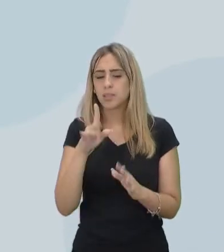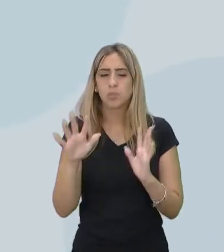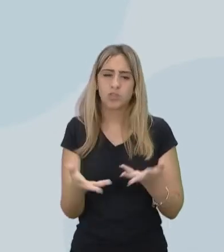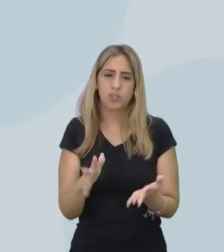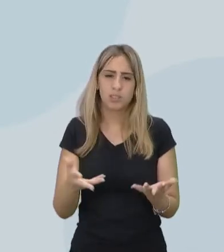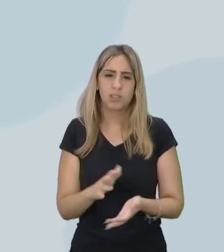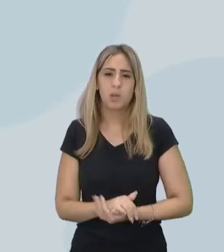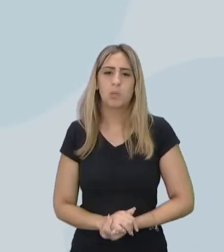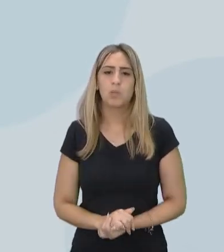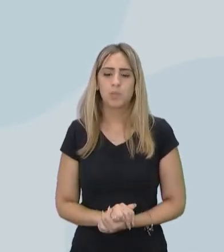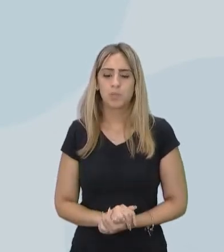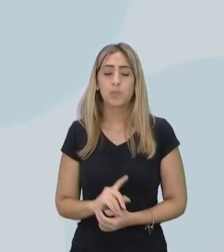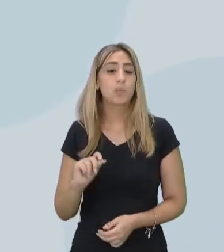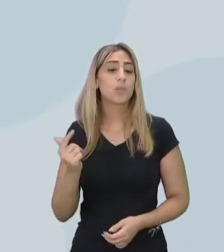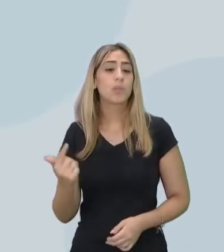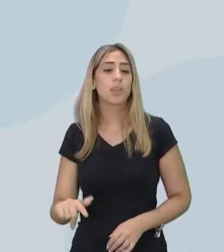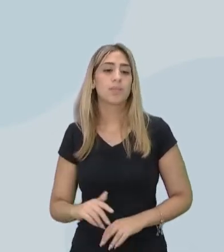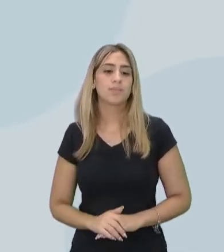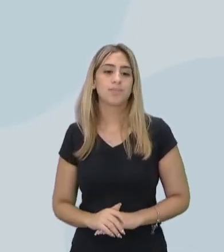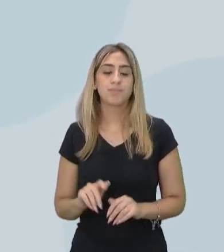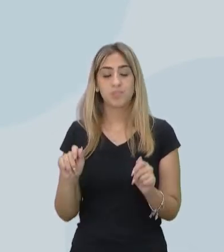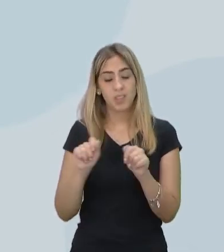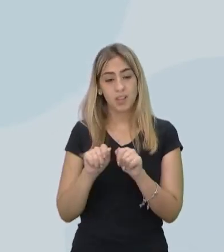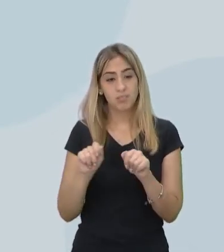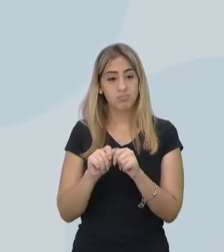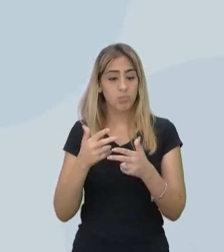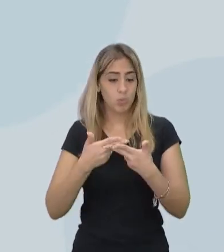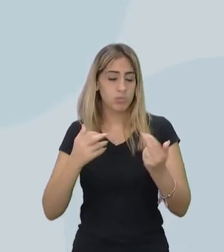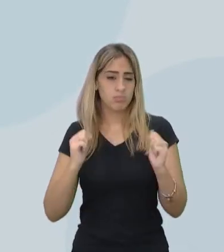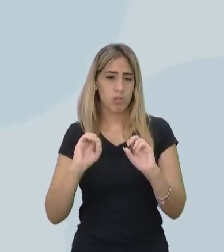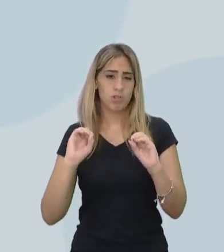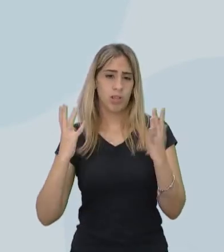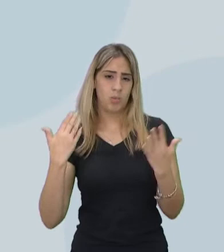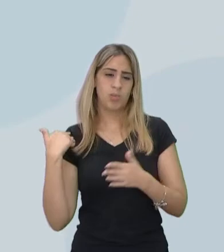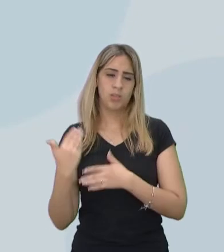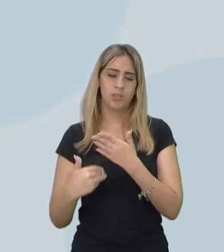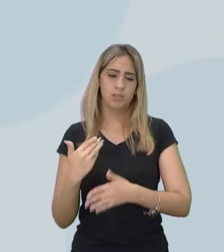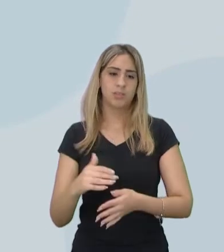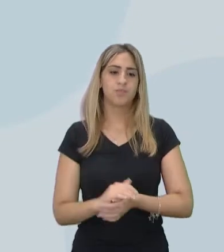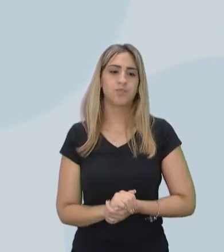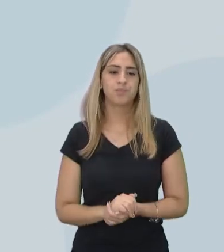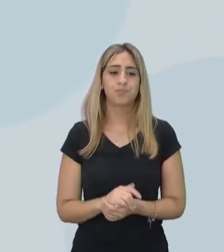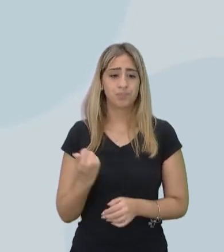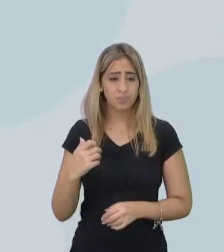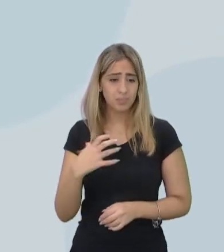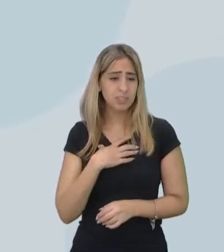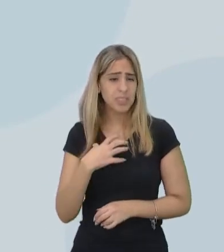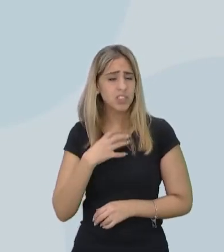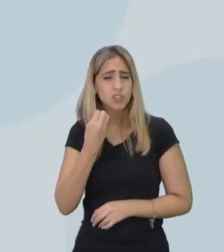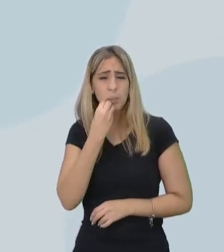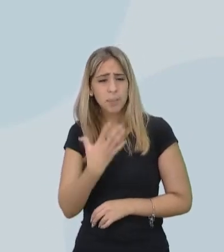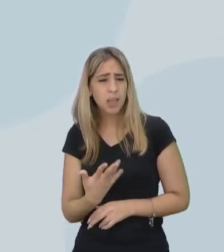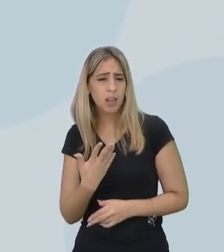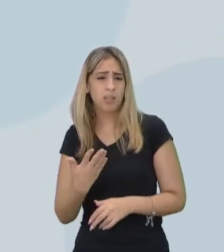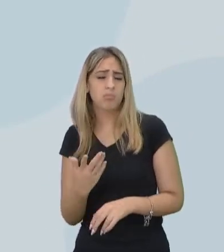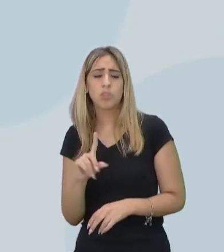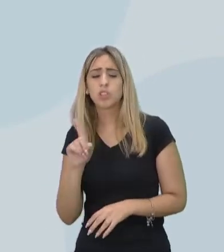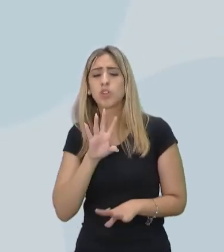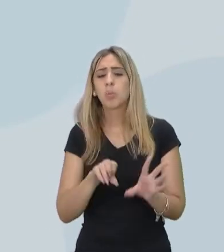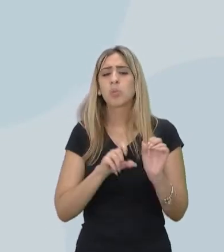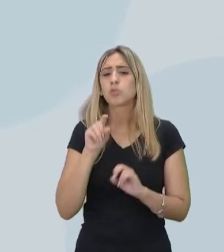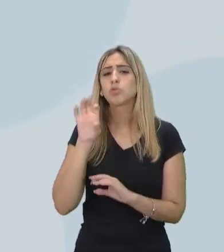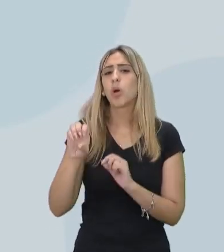motivação, tá? Isso é O que verdade. mais? Realização. Né? Ele tem que se sentir realizado com aquilo. Não é só buscar